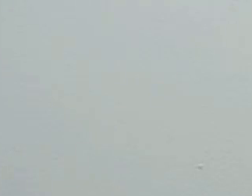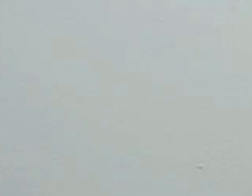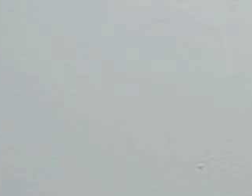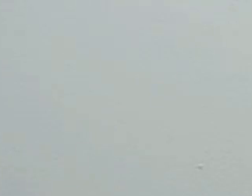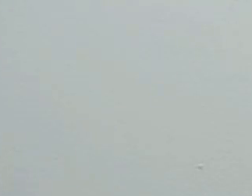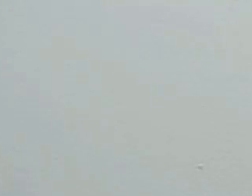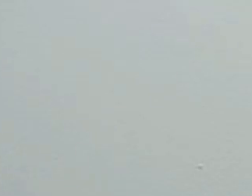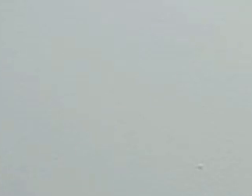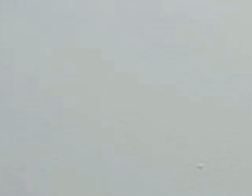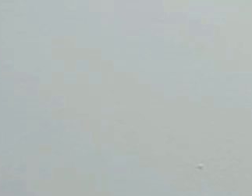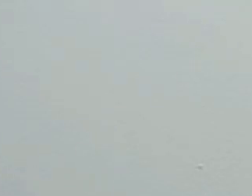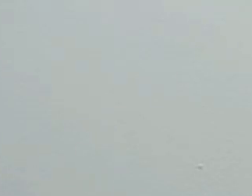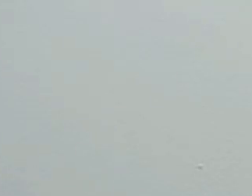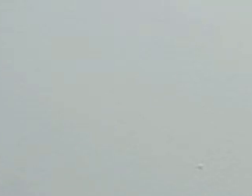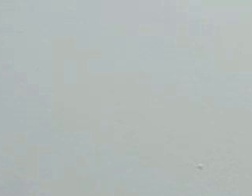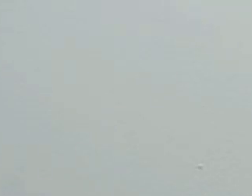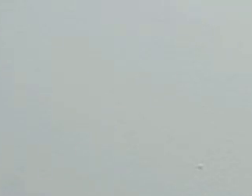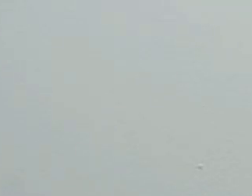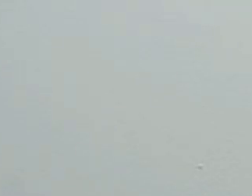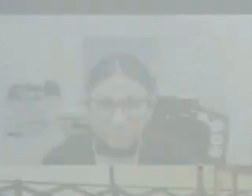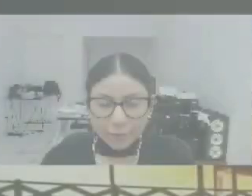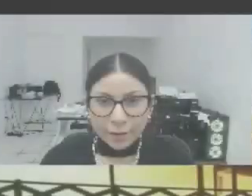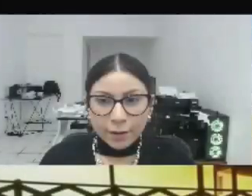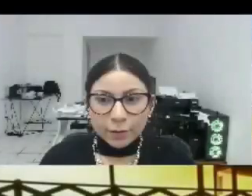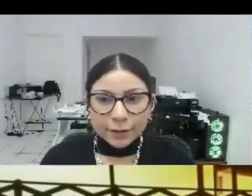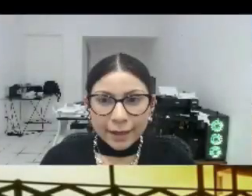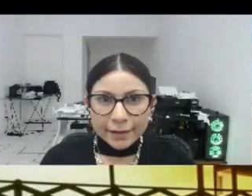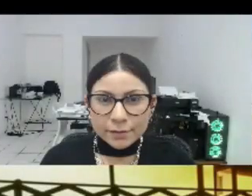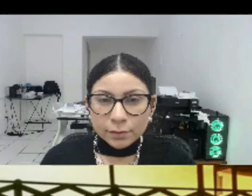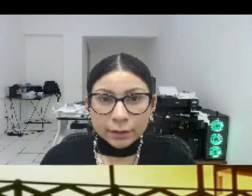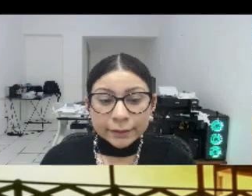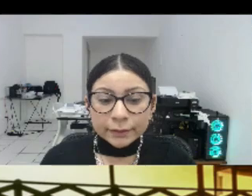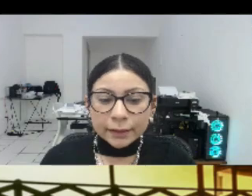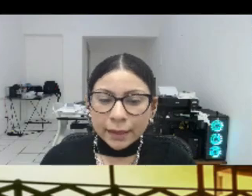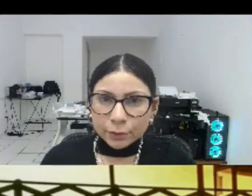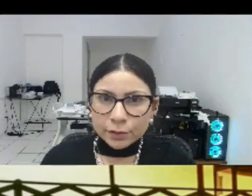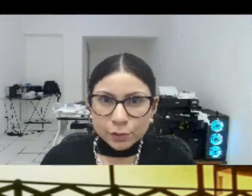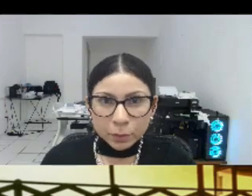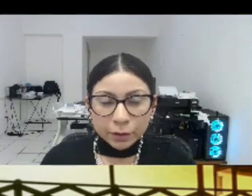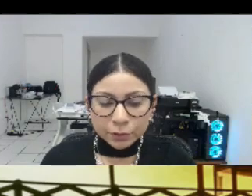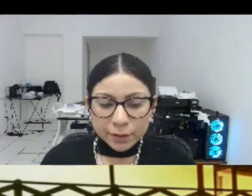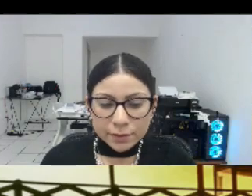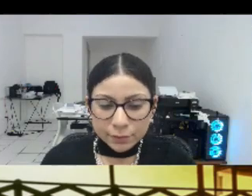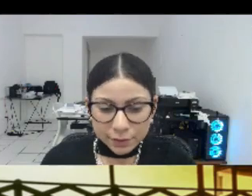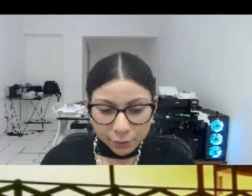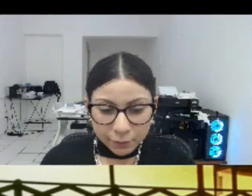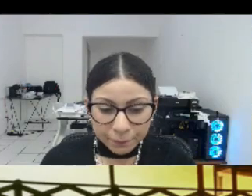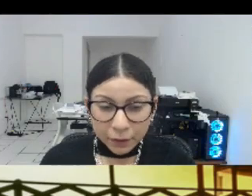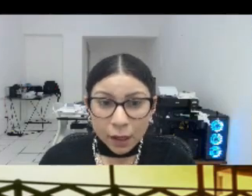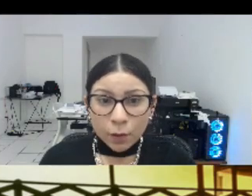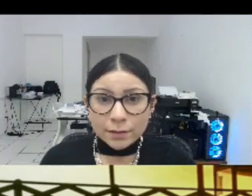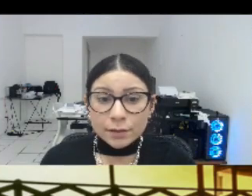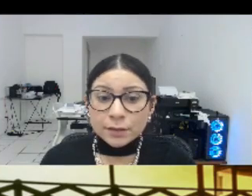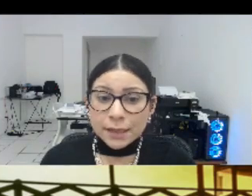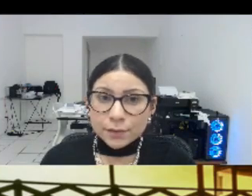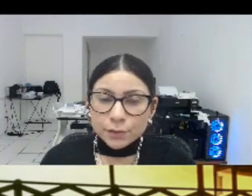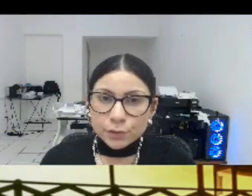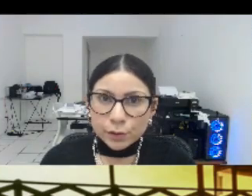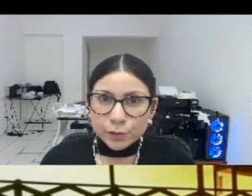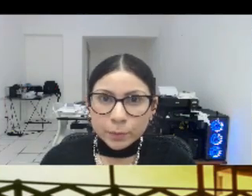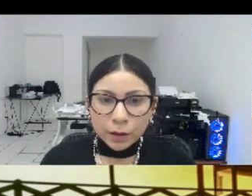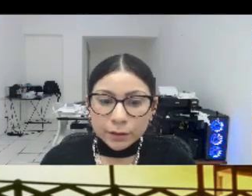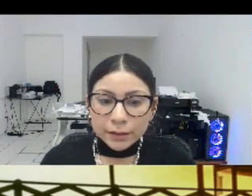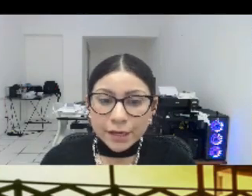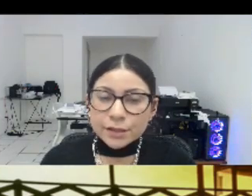nossas manchetes. Stephanie. Olá, Edson. Olá, internautas do blog do Edson Silva. Com as